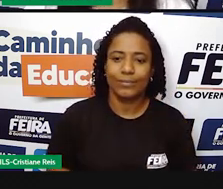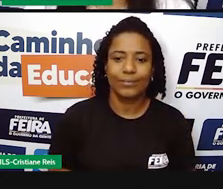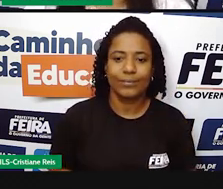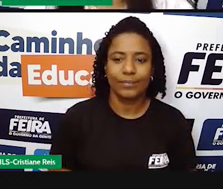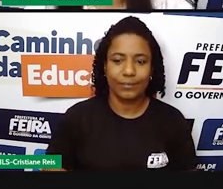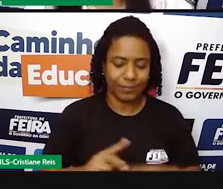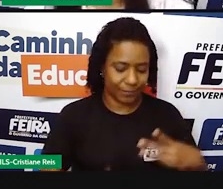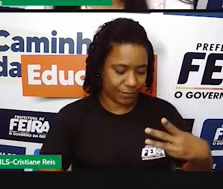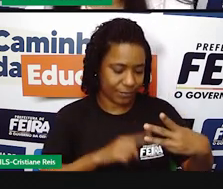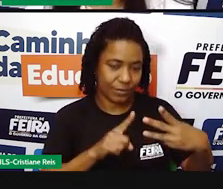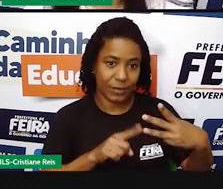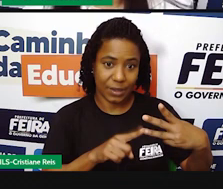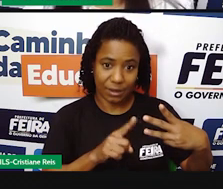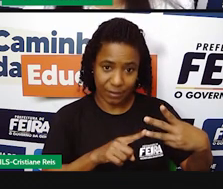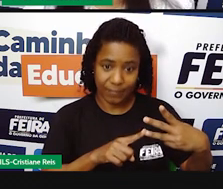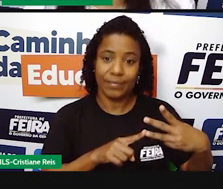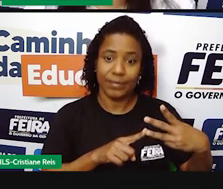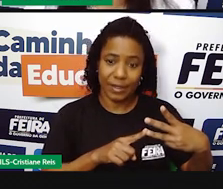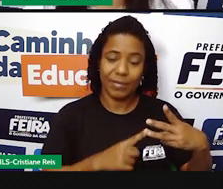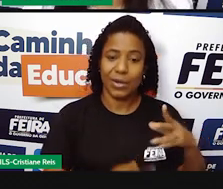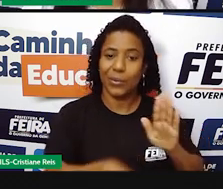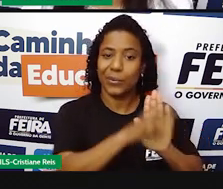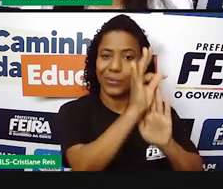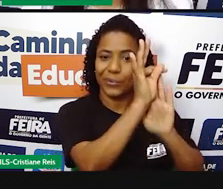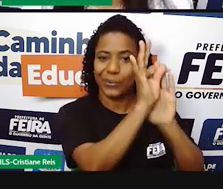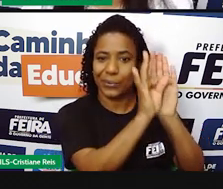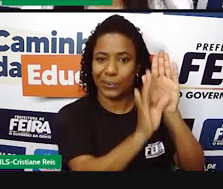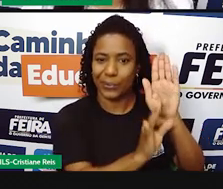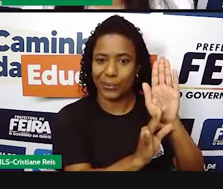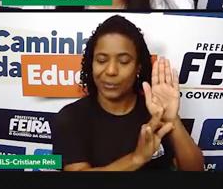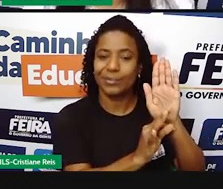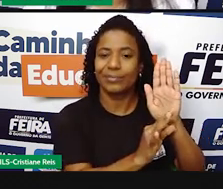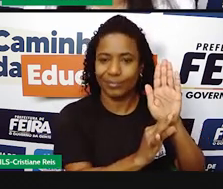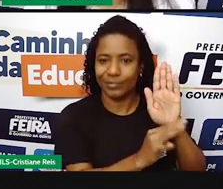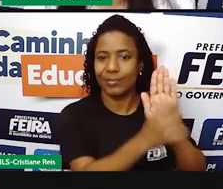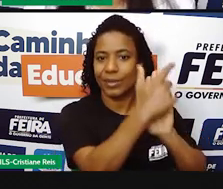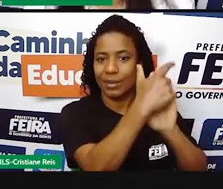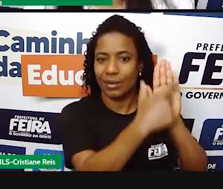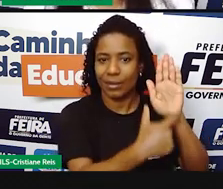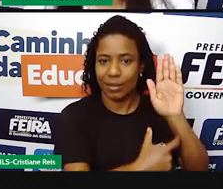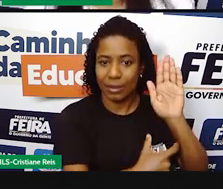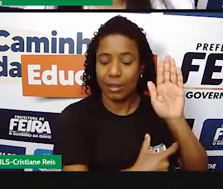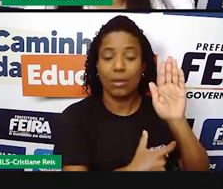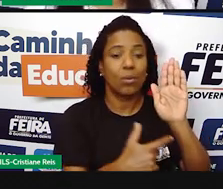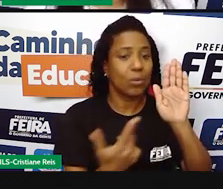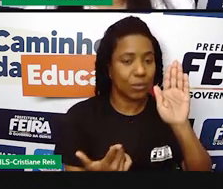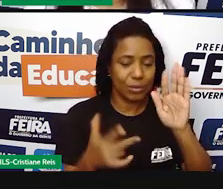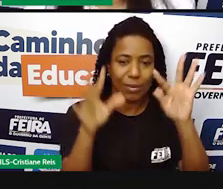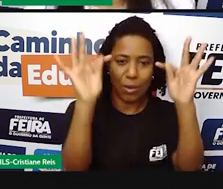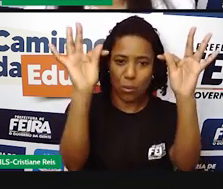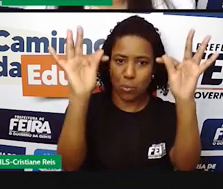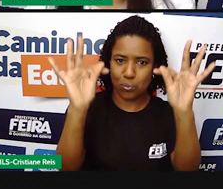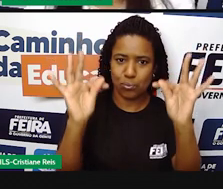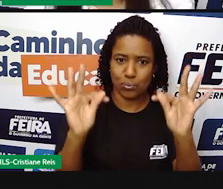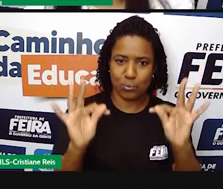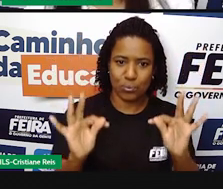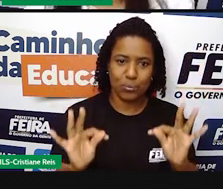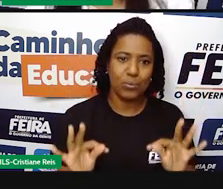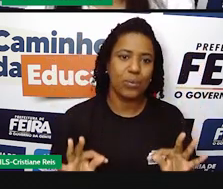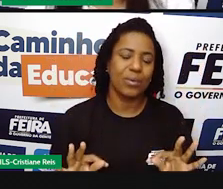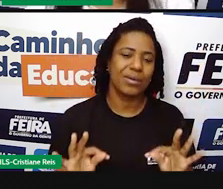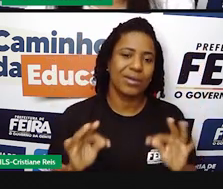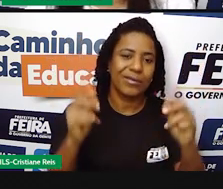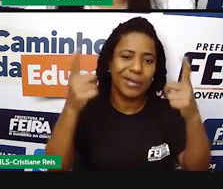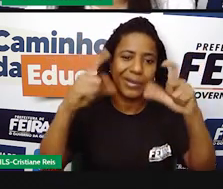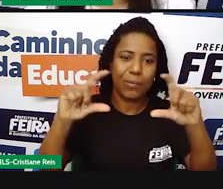E também o corpo do texto, que aí vai corresponder aos outros parágrafos, né? Ao restante ali